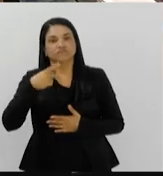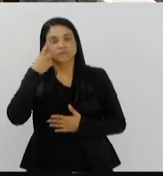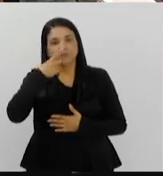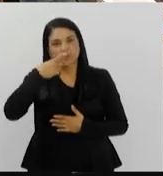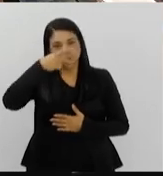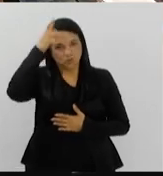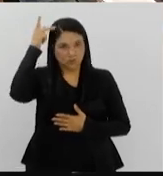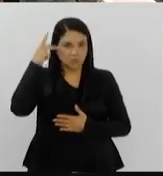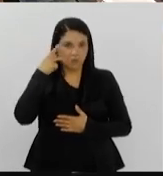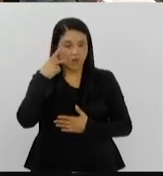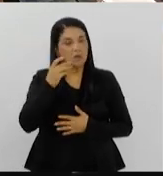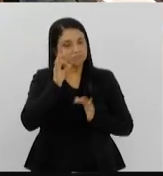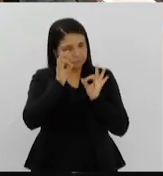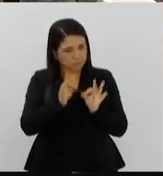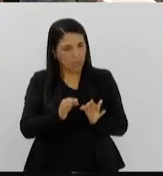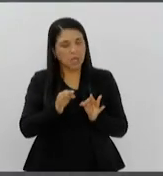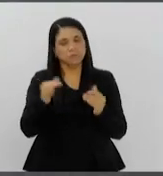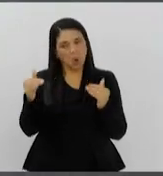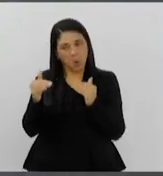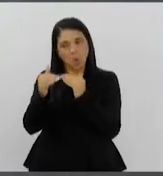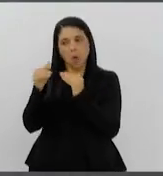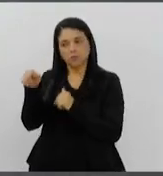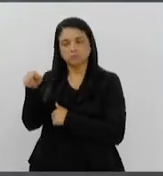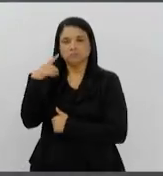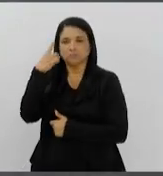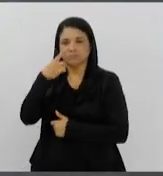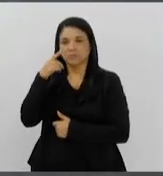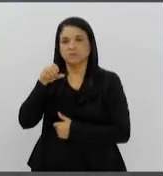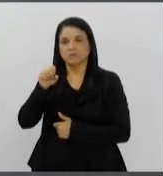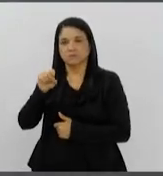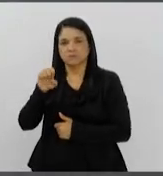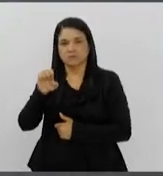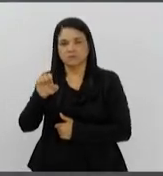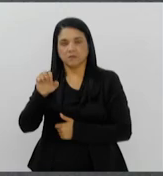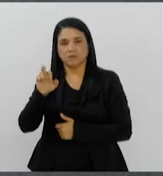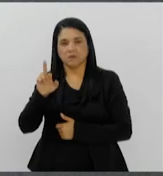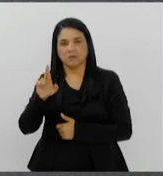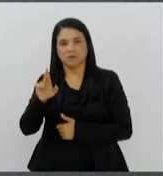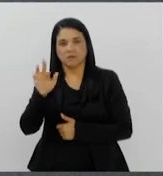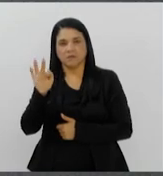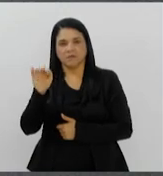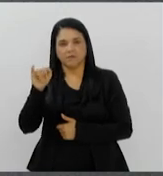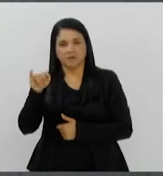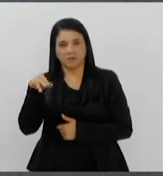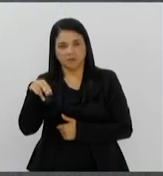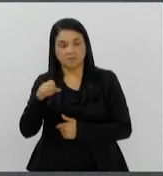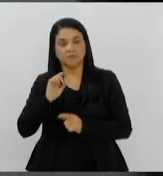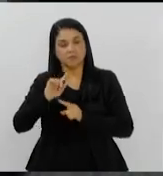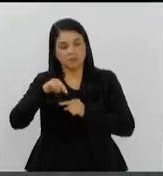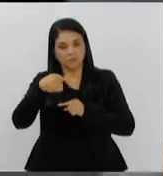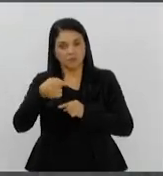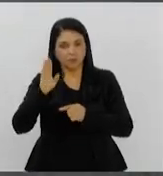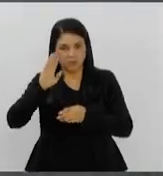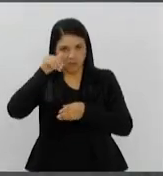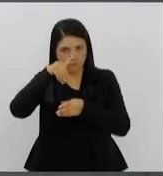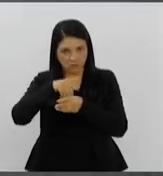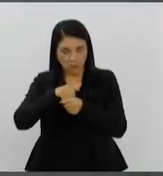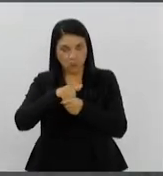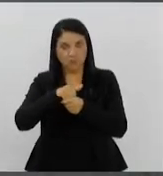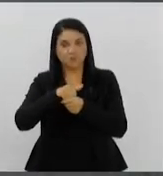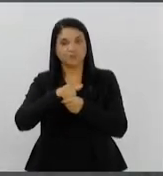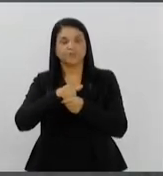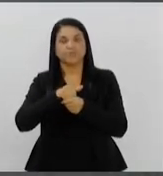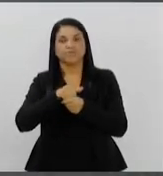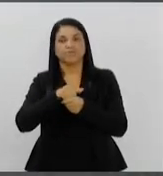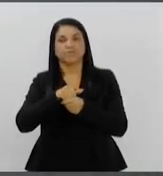preocupação do Serafini e Vossa Excelência programar para depois das eleições, porque, a